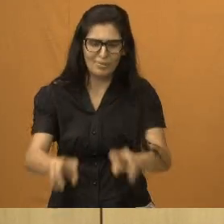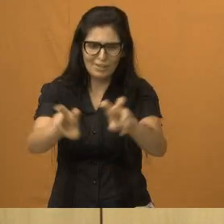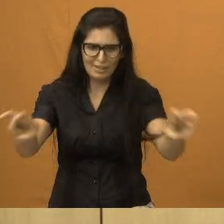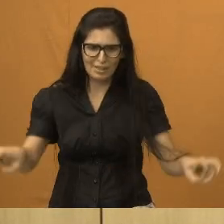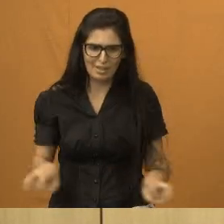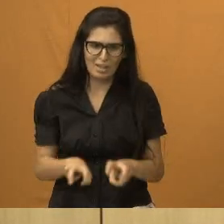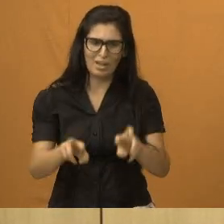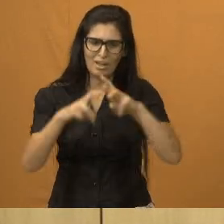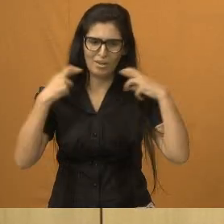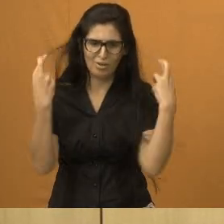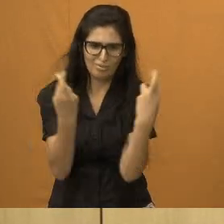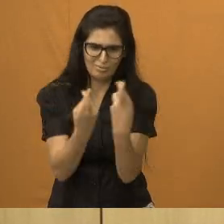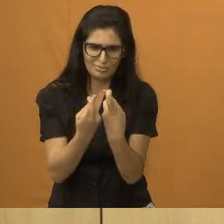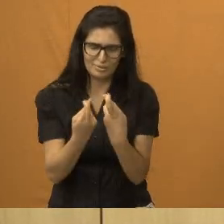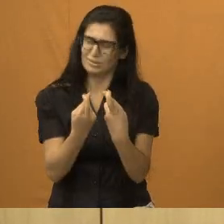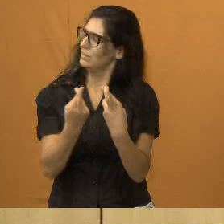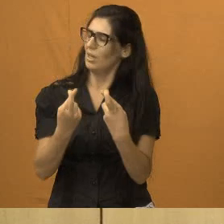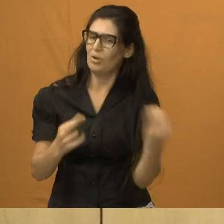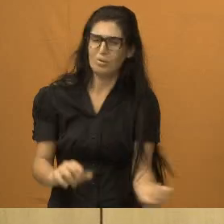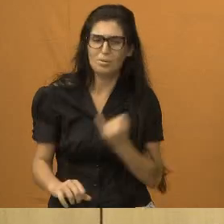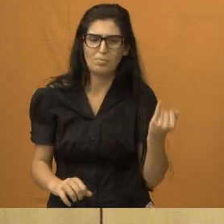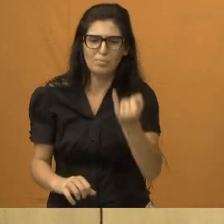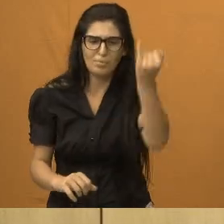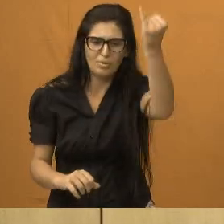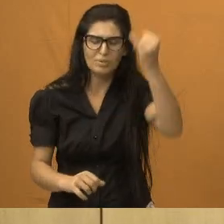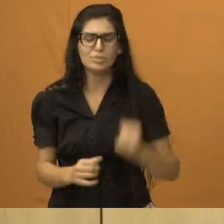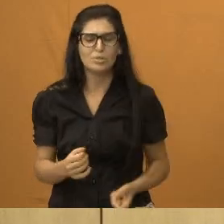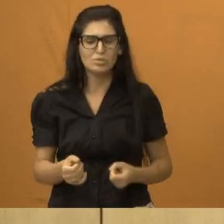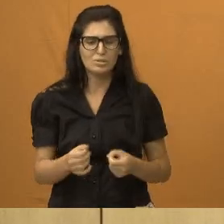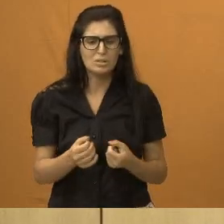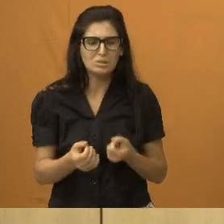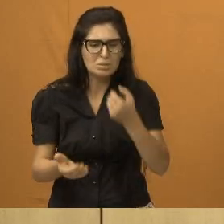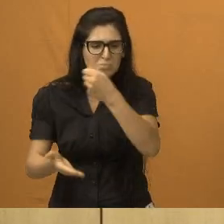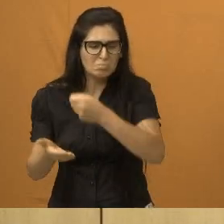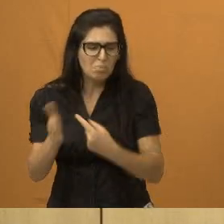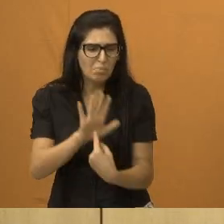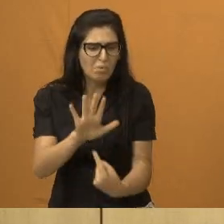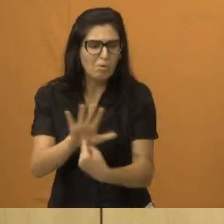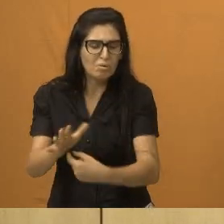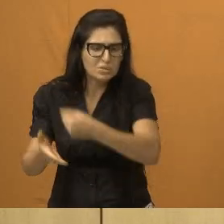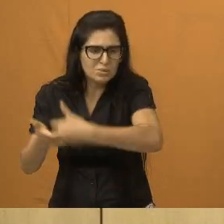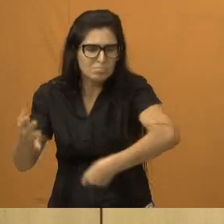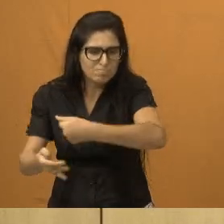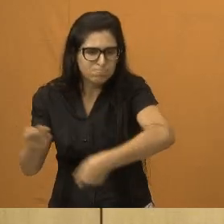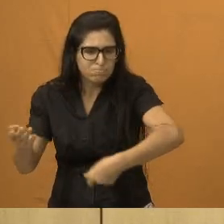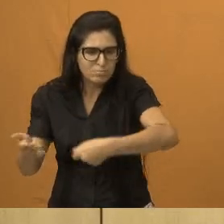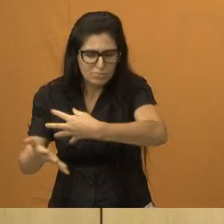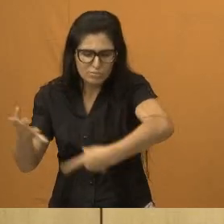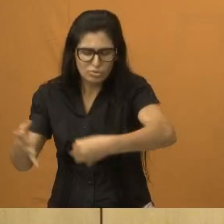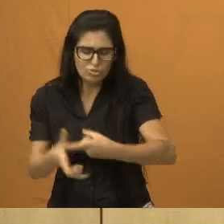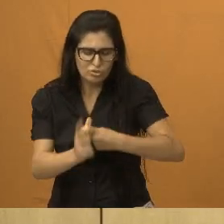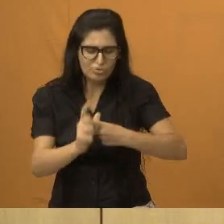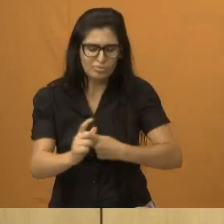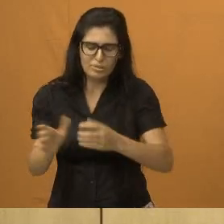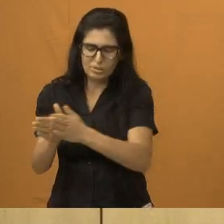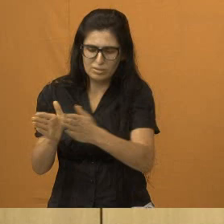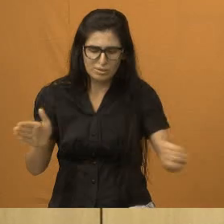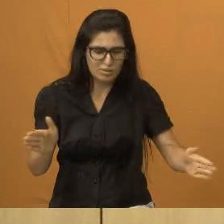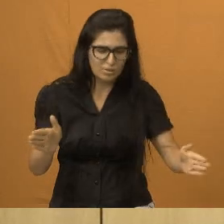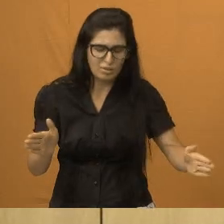audiência pública referente à prestação de contas do terceiro quadrimestre de